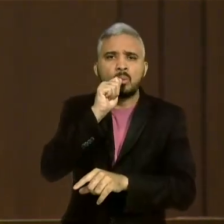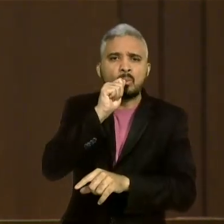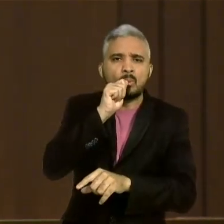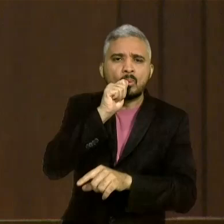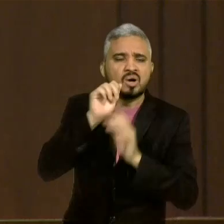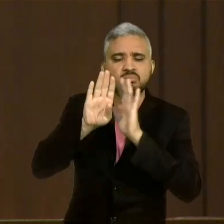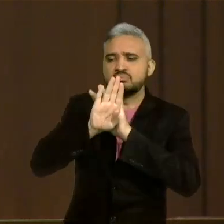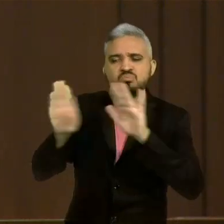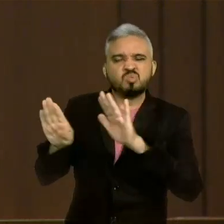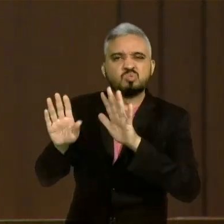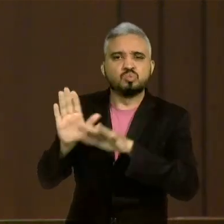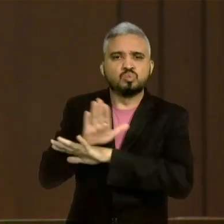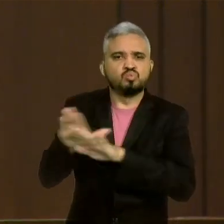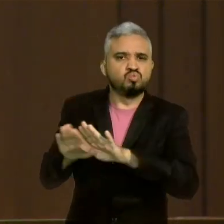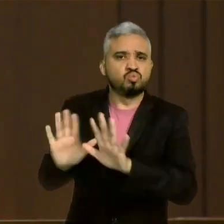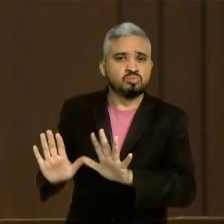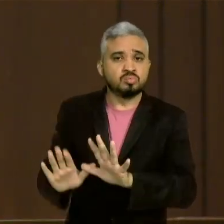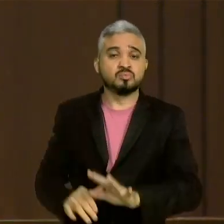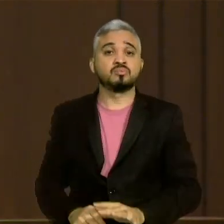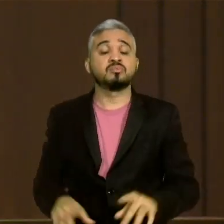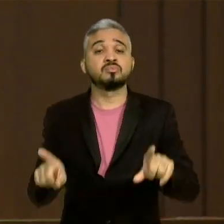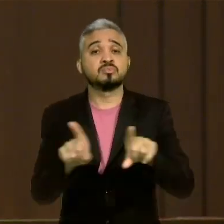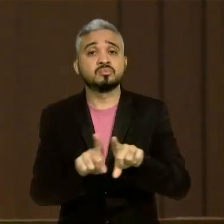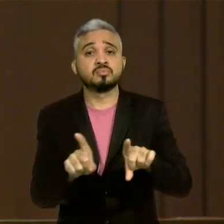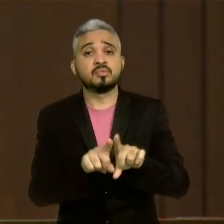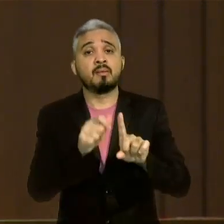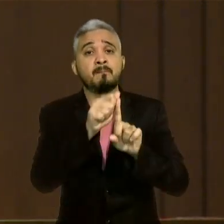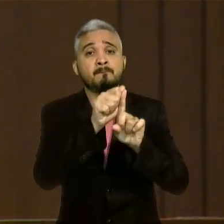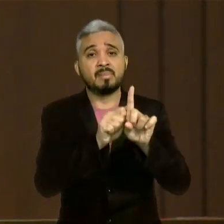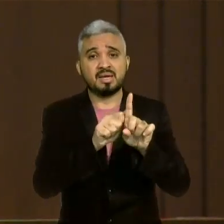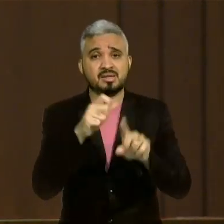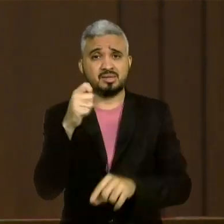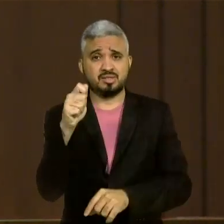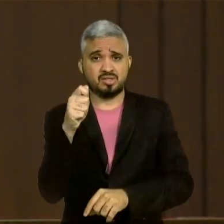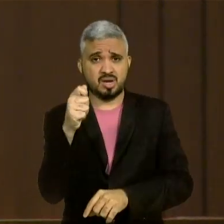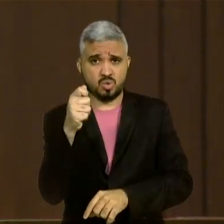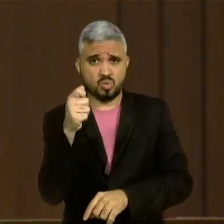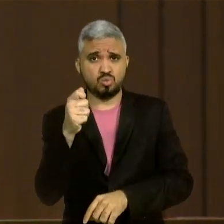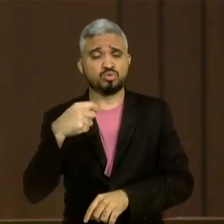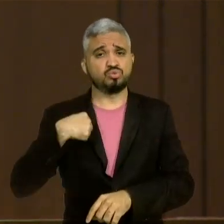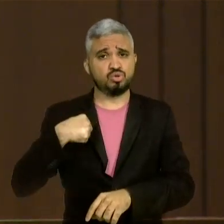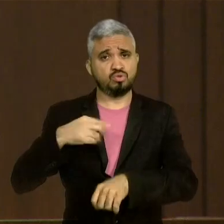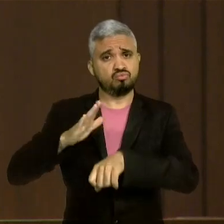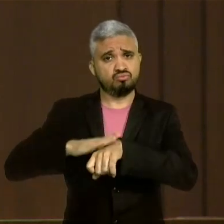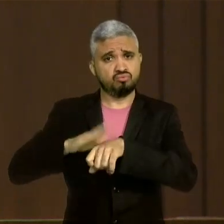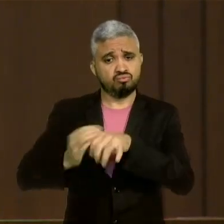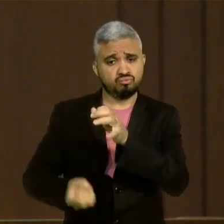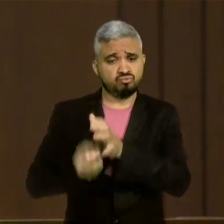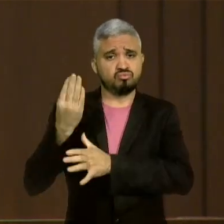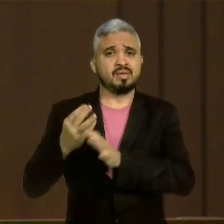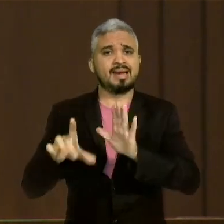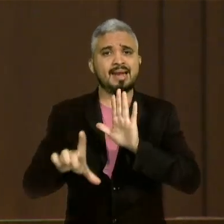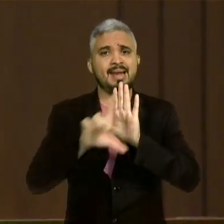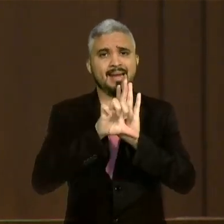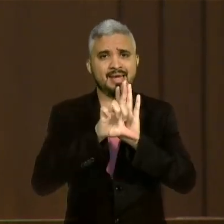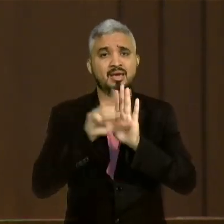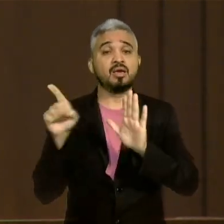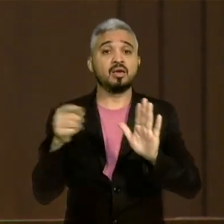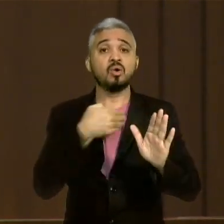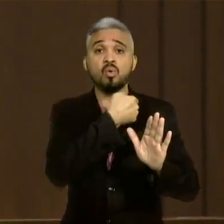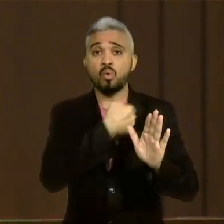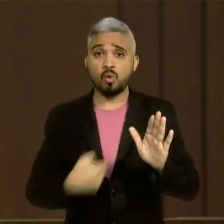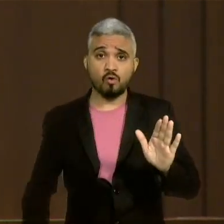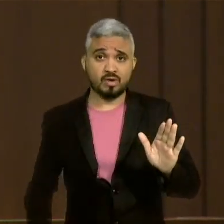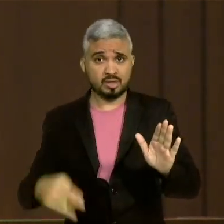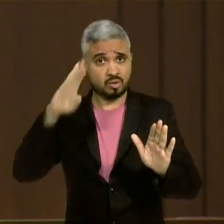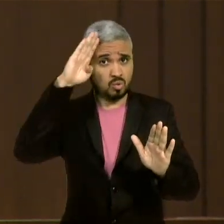agosto também propus uma lei que foi sancionada pelo nosso governador Carlos Brandão, do